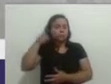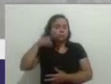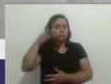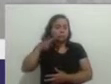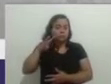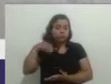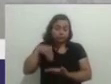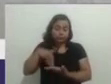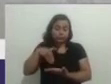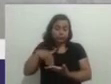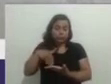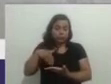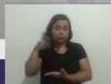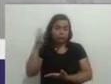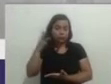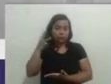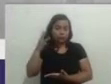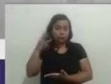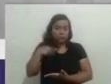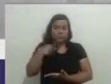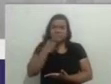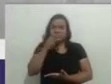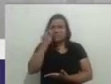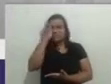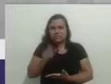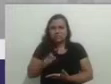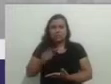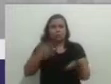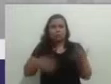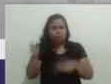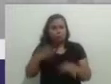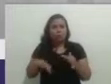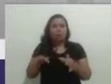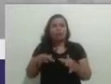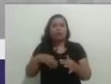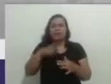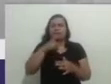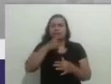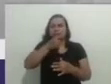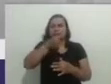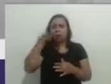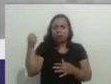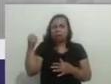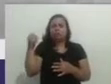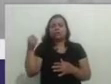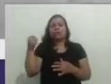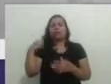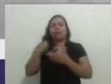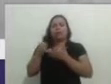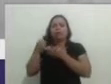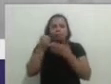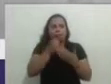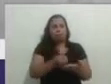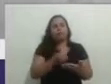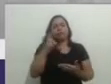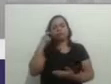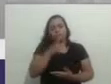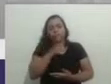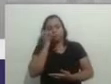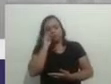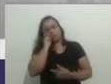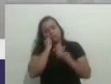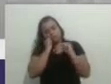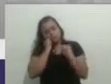dia coluna travada ter que desmontar a barraca carregar a geladeira sabe gente não é fácil dormir poucas horas